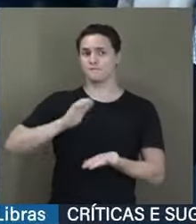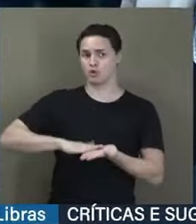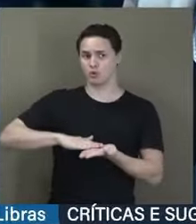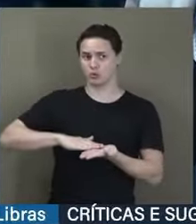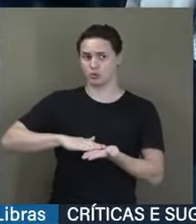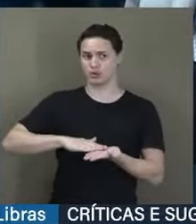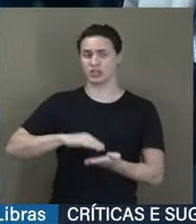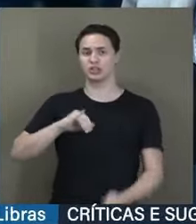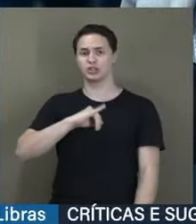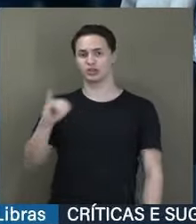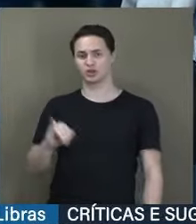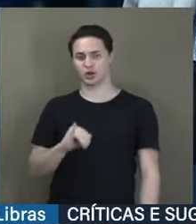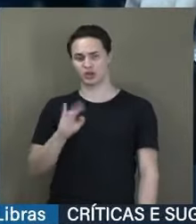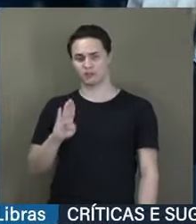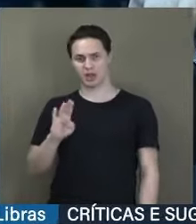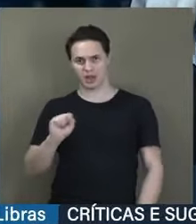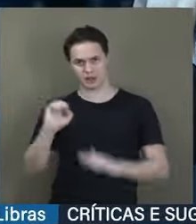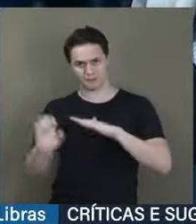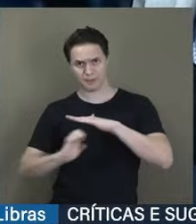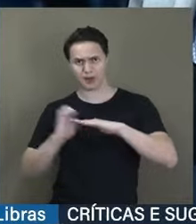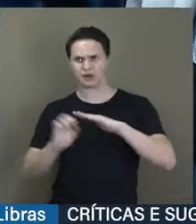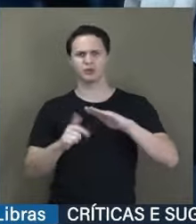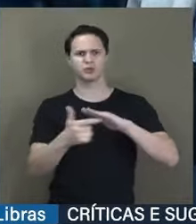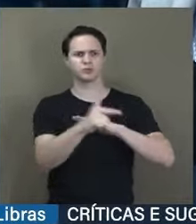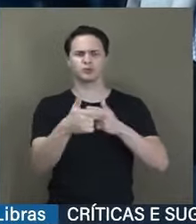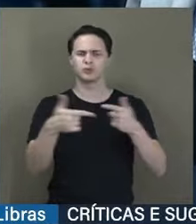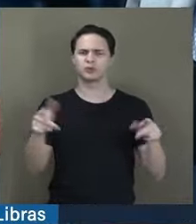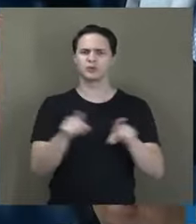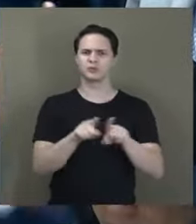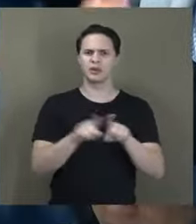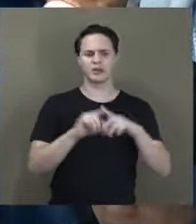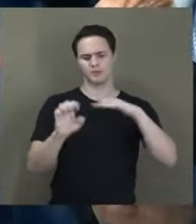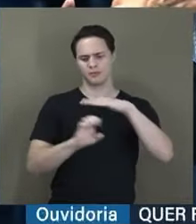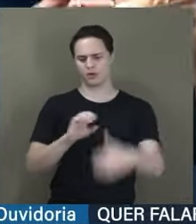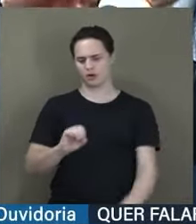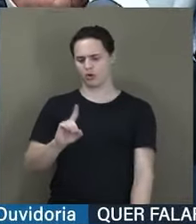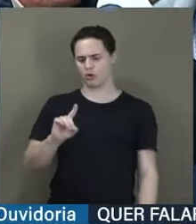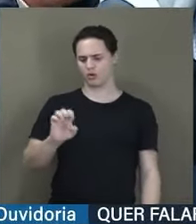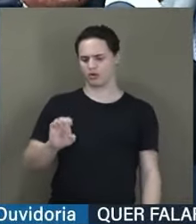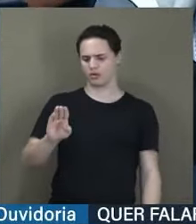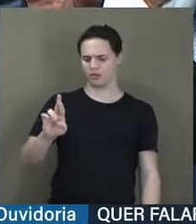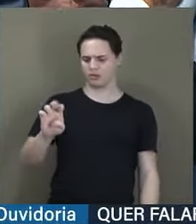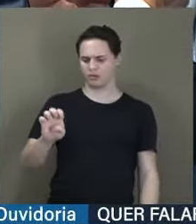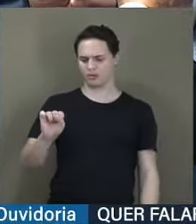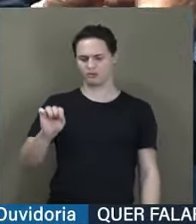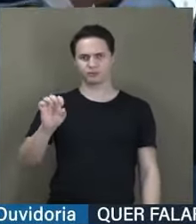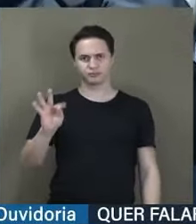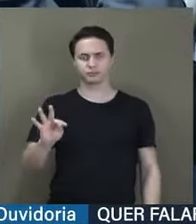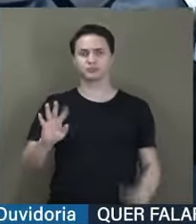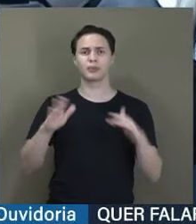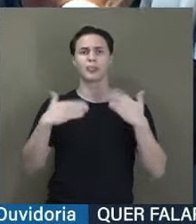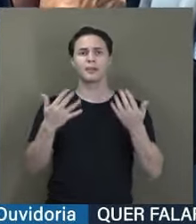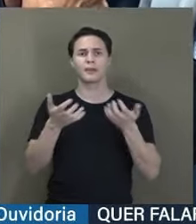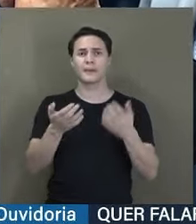da JBS, uma série de outras situações aí, Odebrecht. E eu queria fazer um pedido ao senhor,